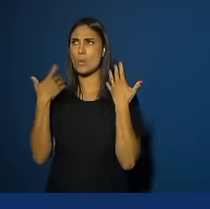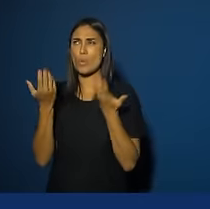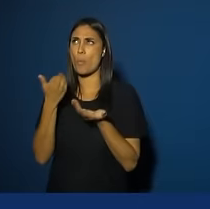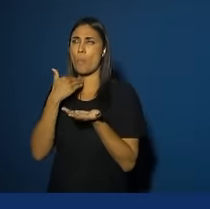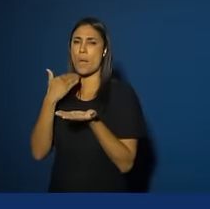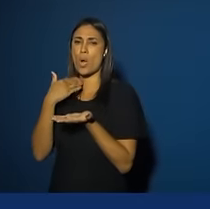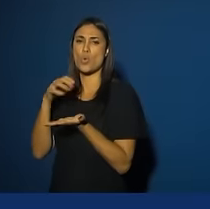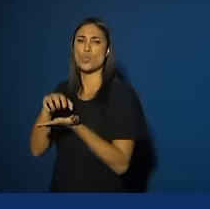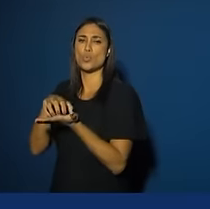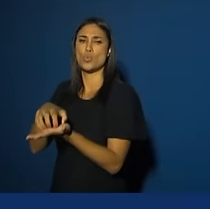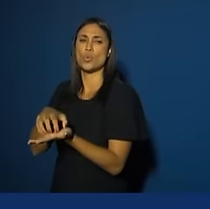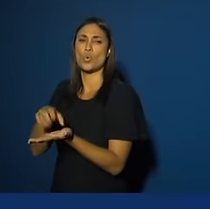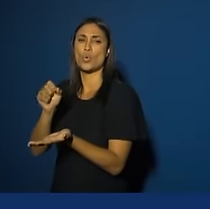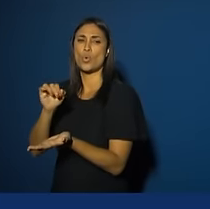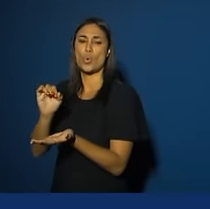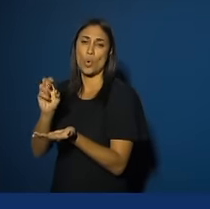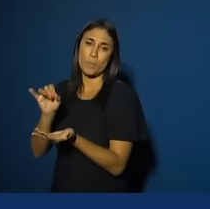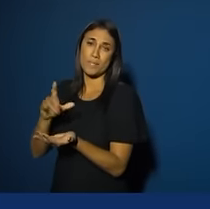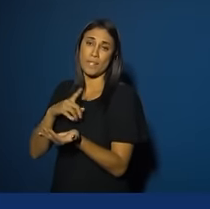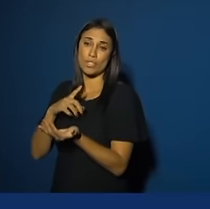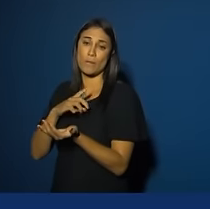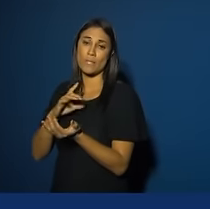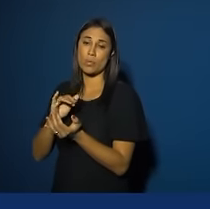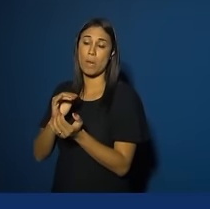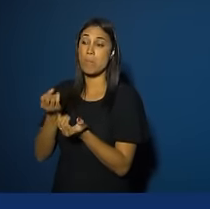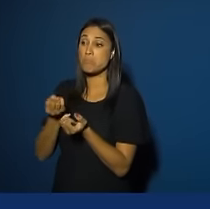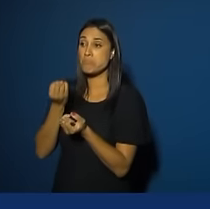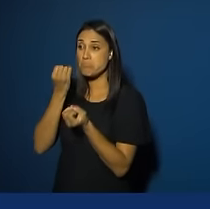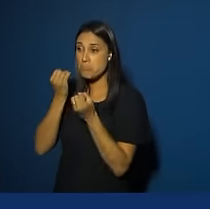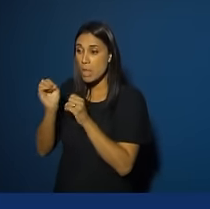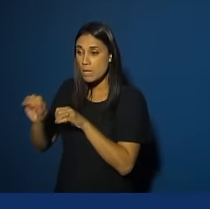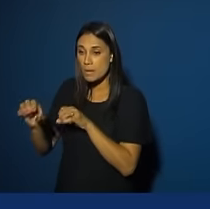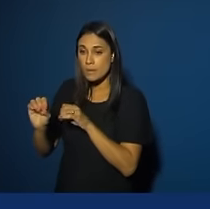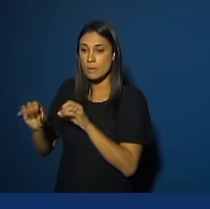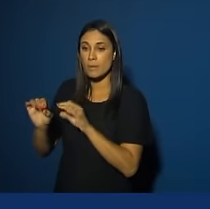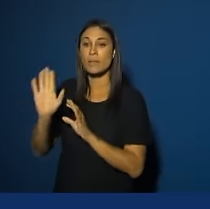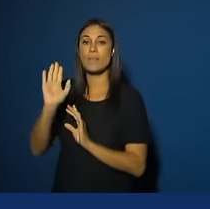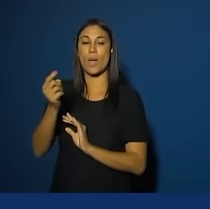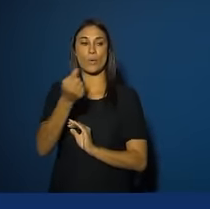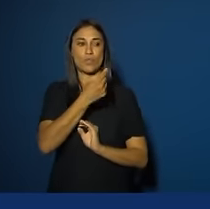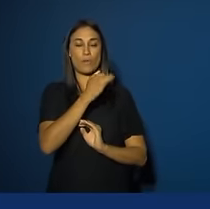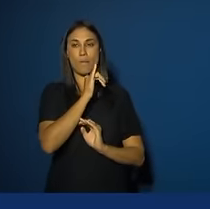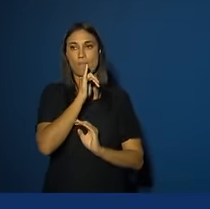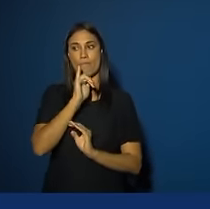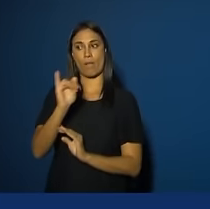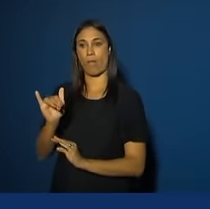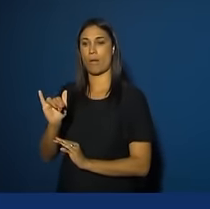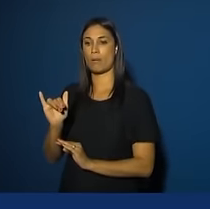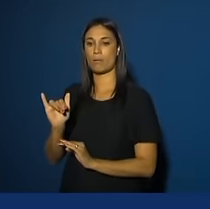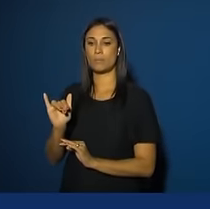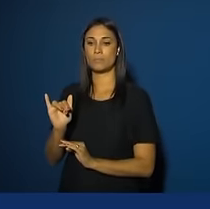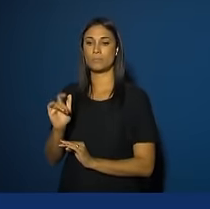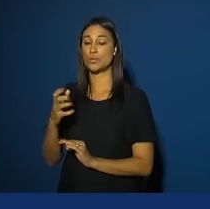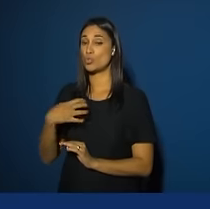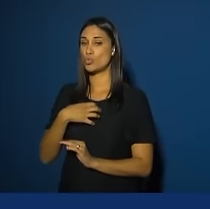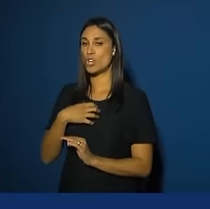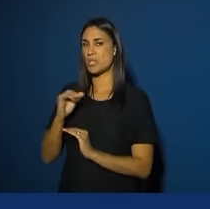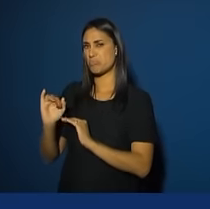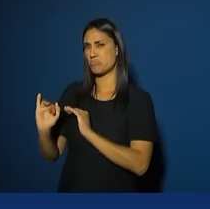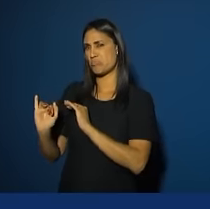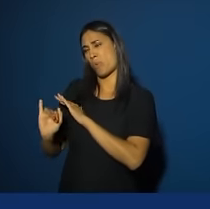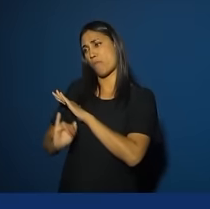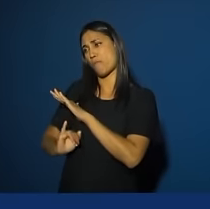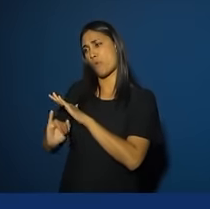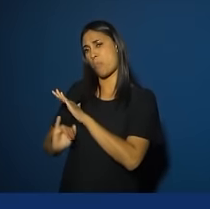funcionando como se ele tivesse uma instrução, que é aquela que foi descrita, vamos dizer assim, de maneira